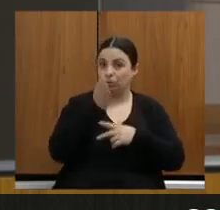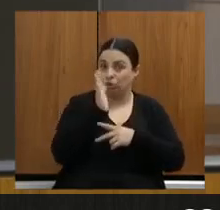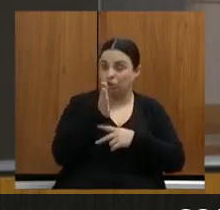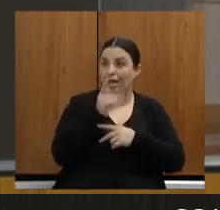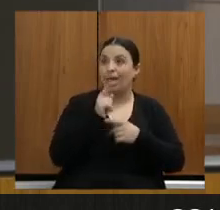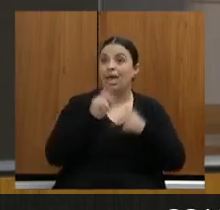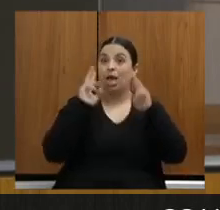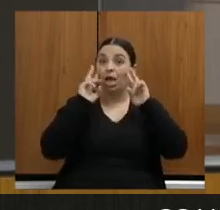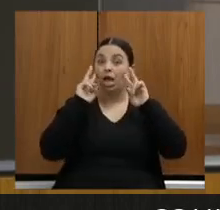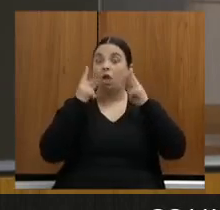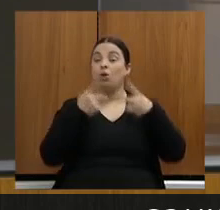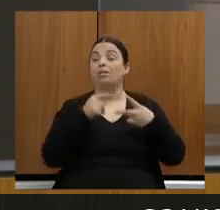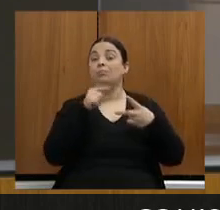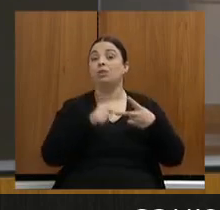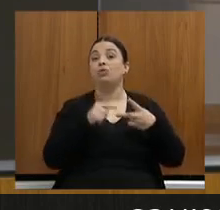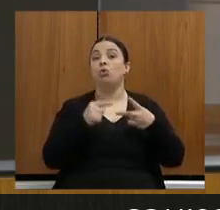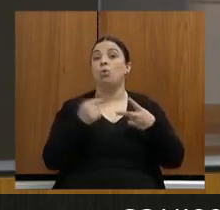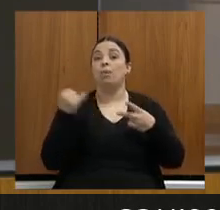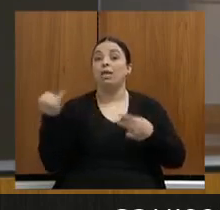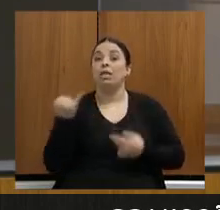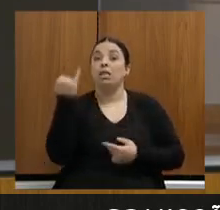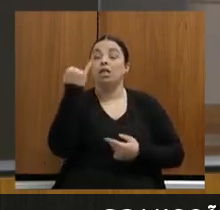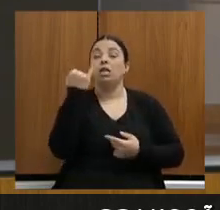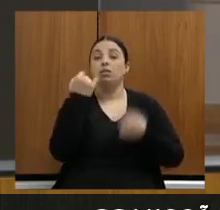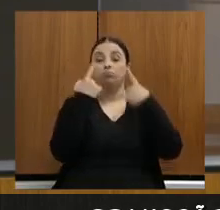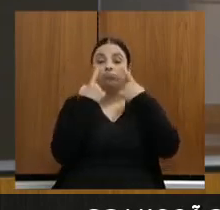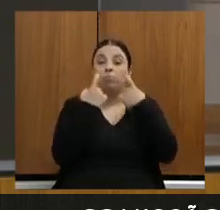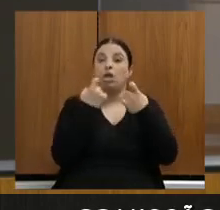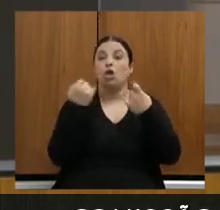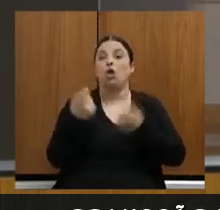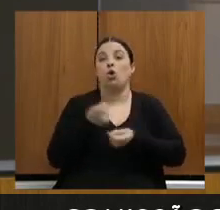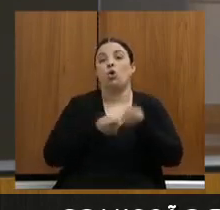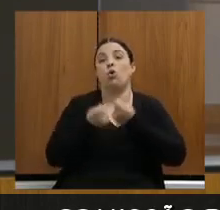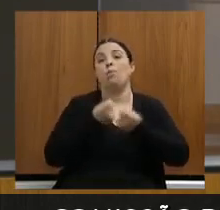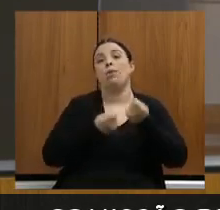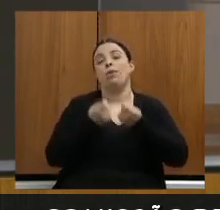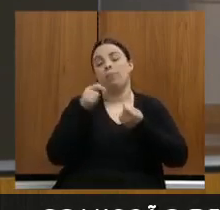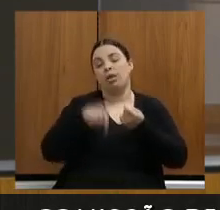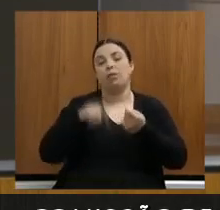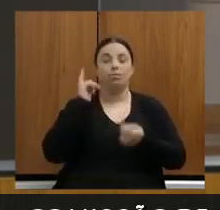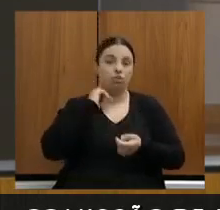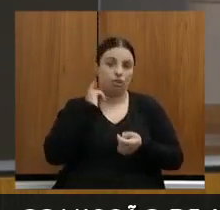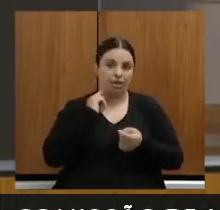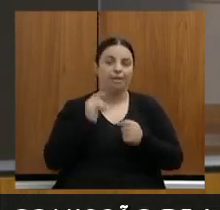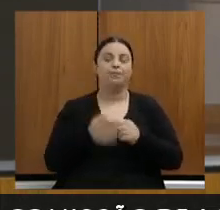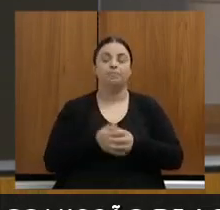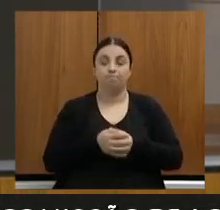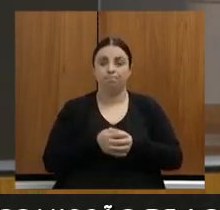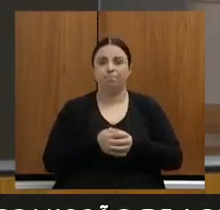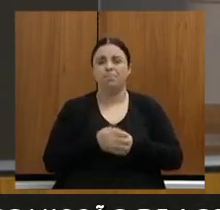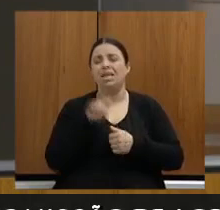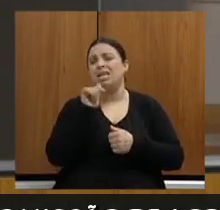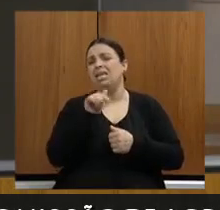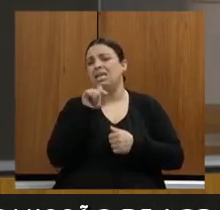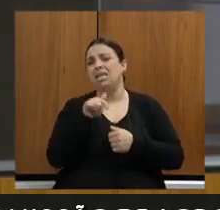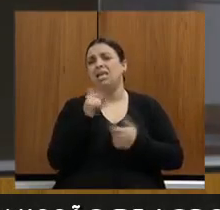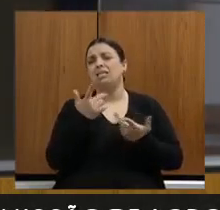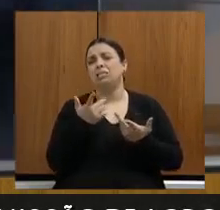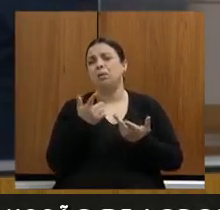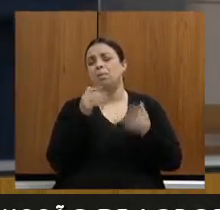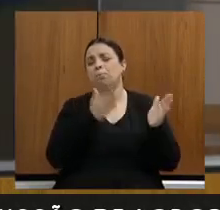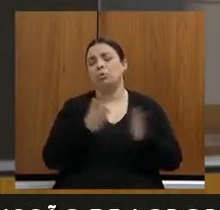como o relevante interesse econômico do Estado de Minas Gerais e o que é interessante que essa atividade Deputado Gustavo Valadares